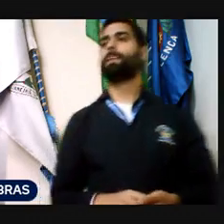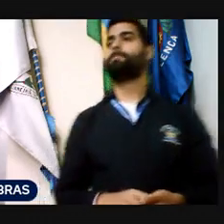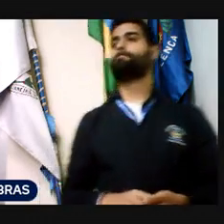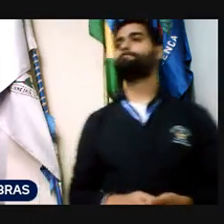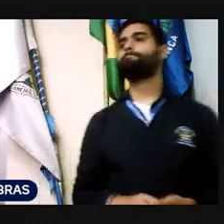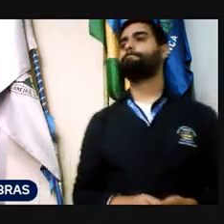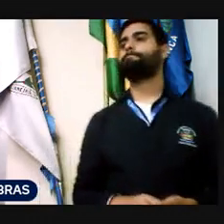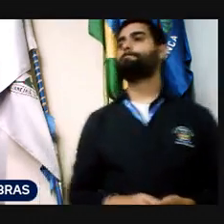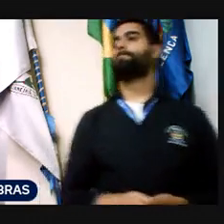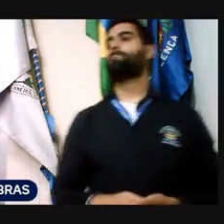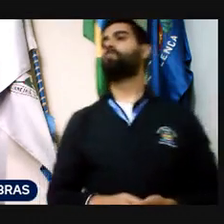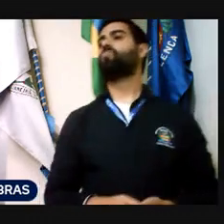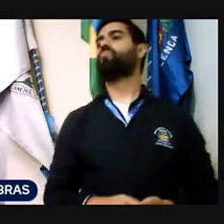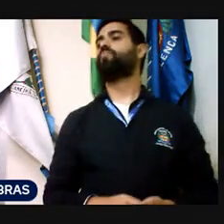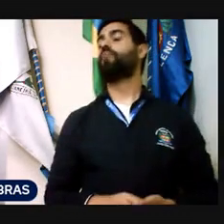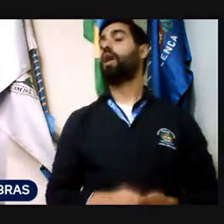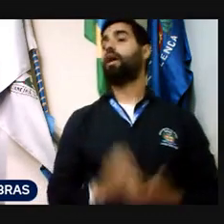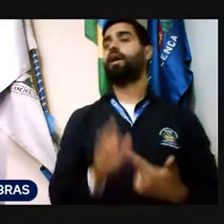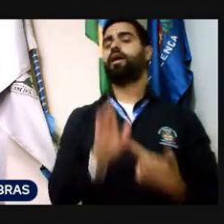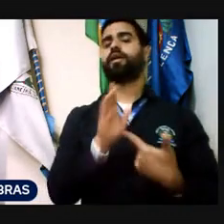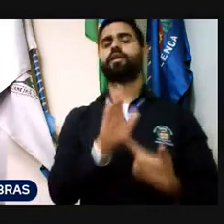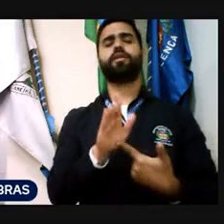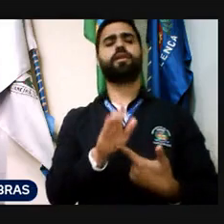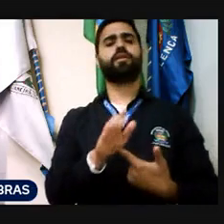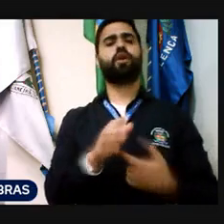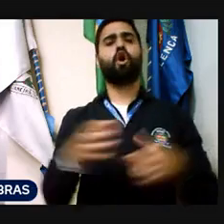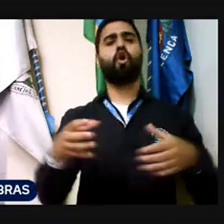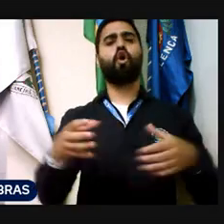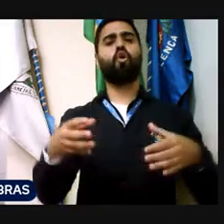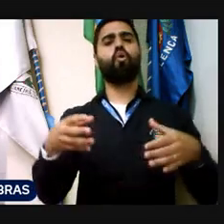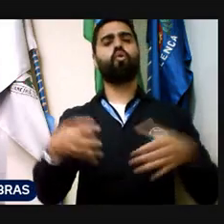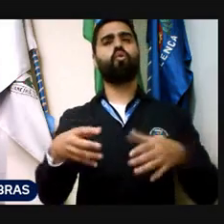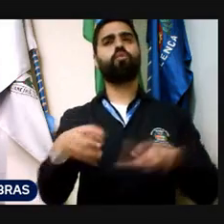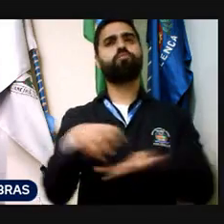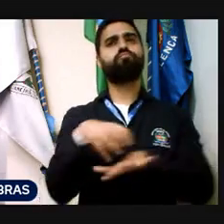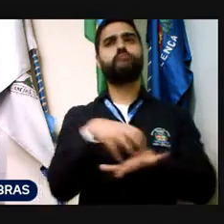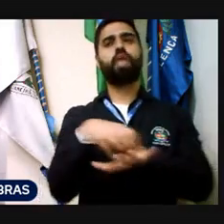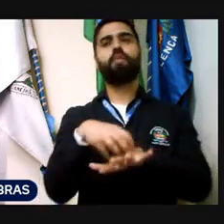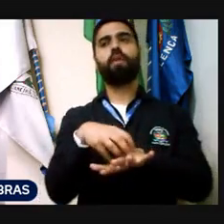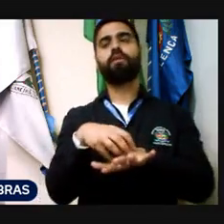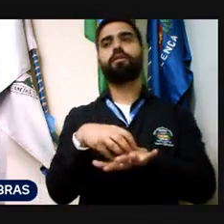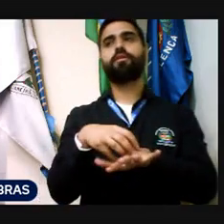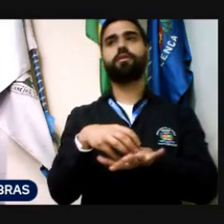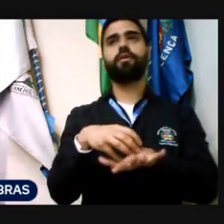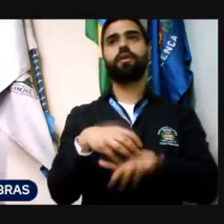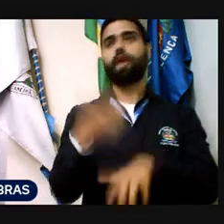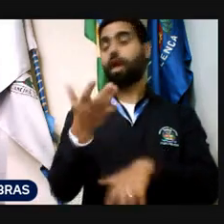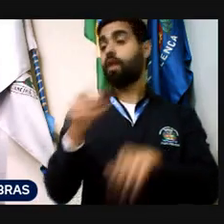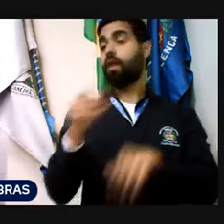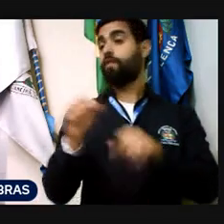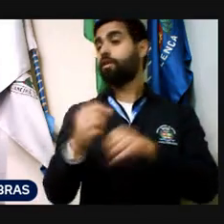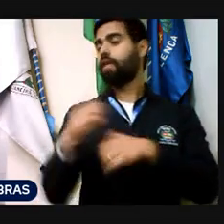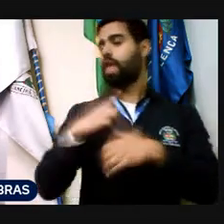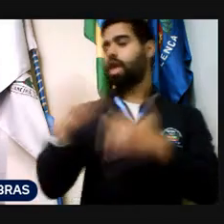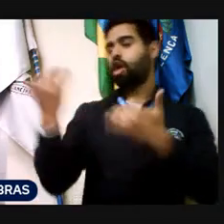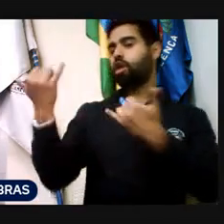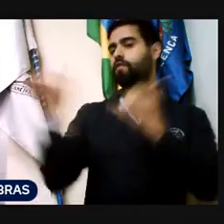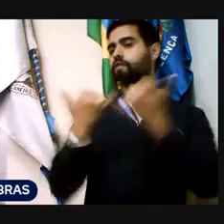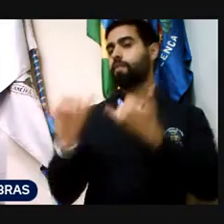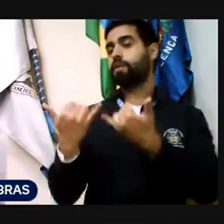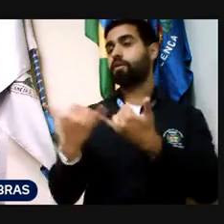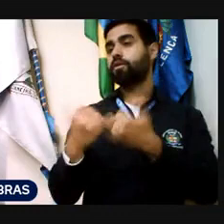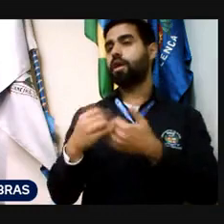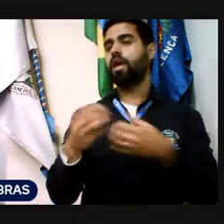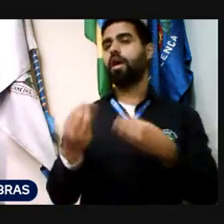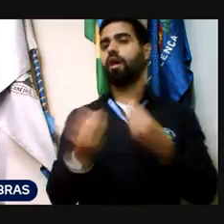regimental, o envio da presente indicação à Comissão de Transportes Municipais, a fim de solicitar informações acerca